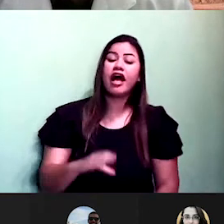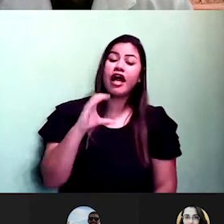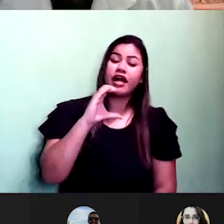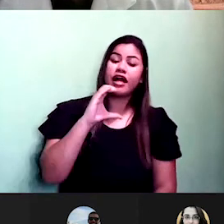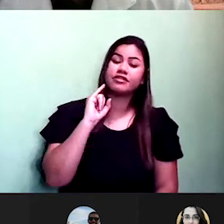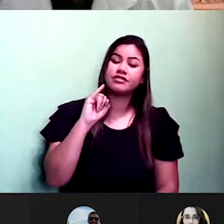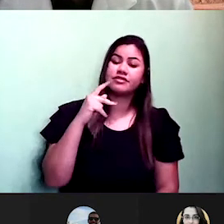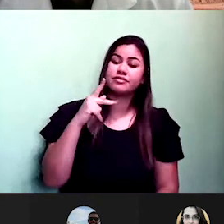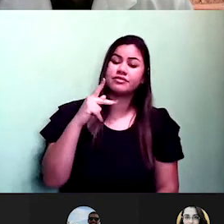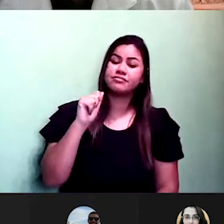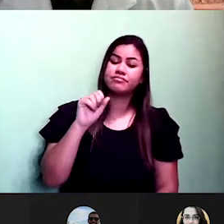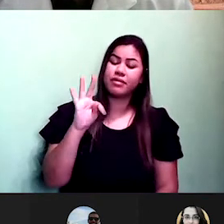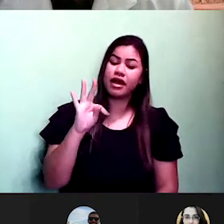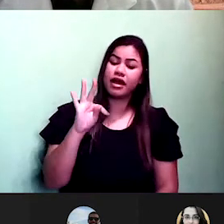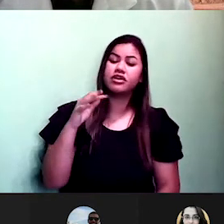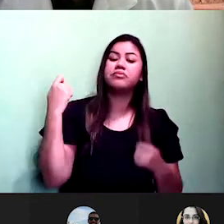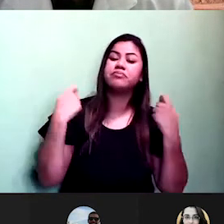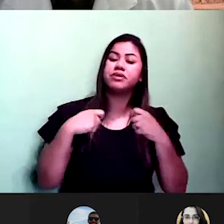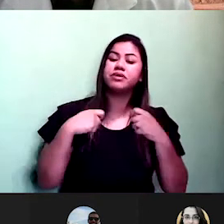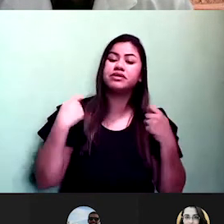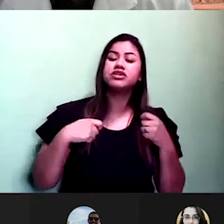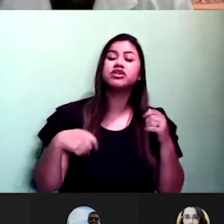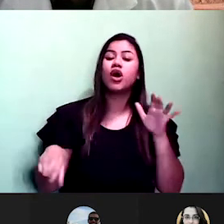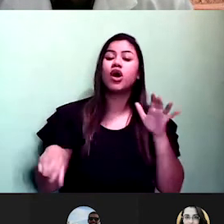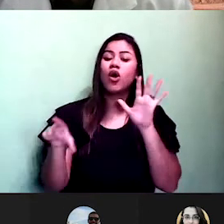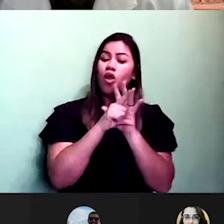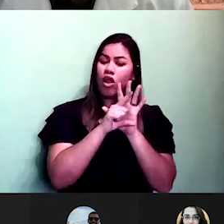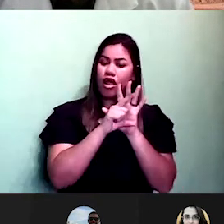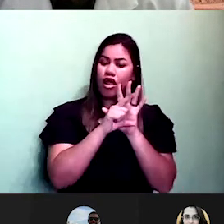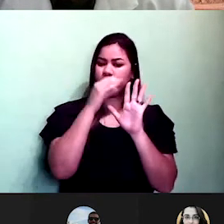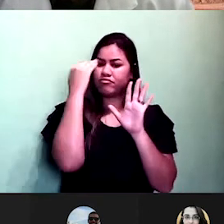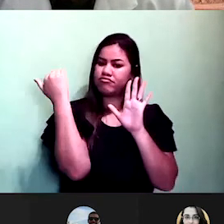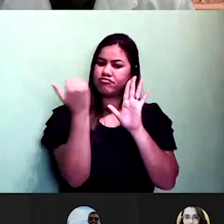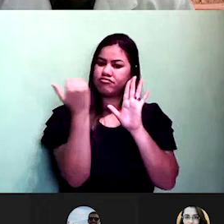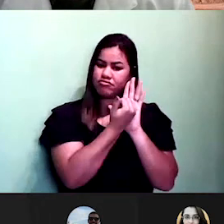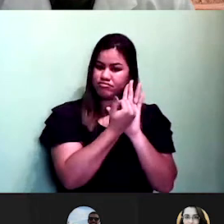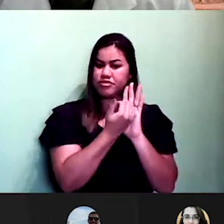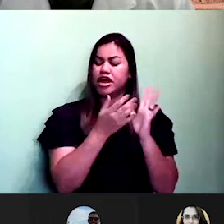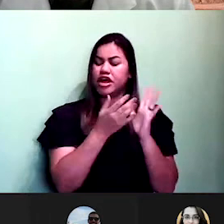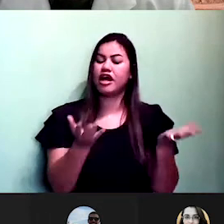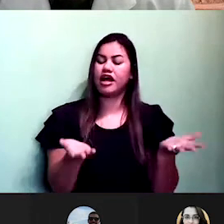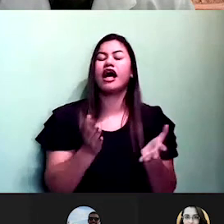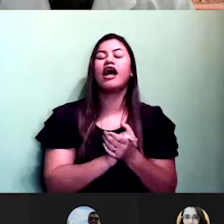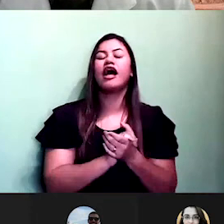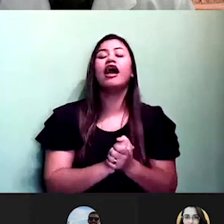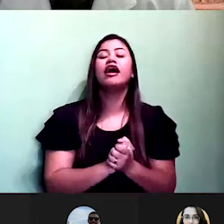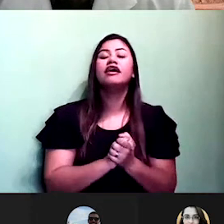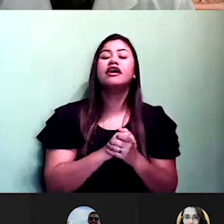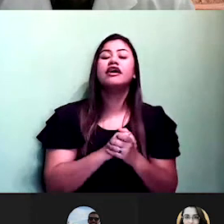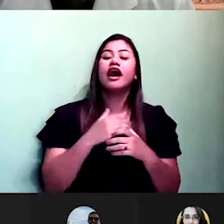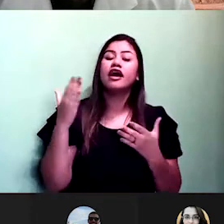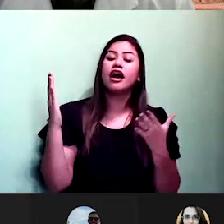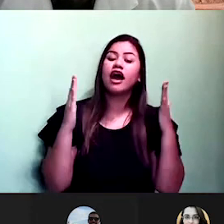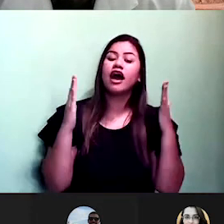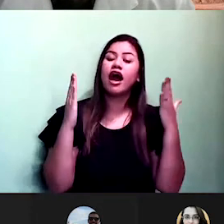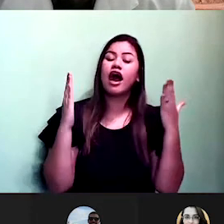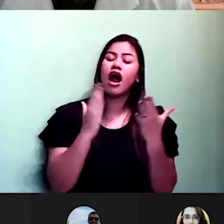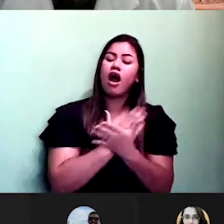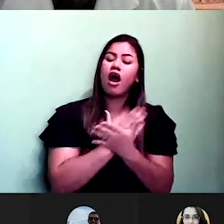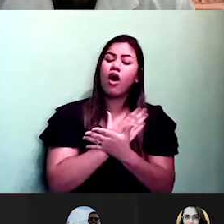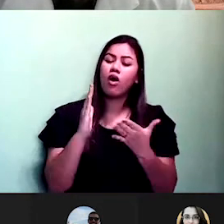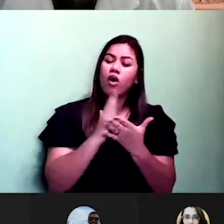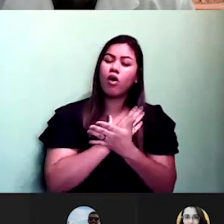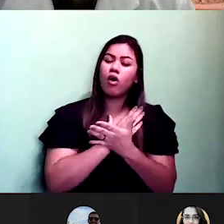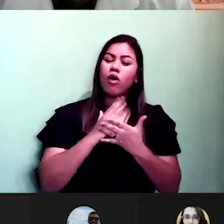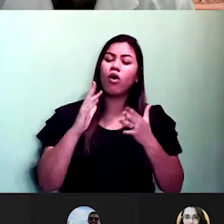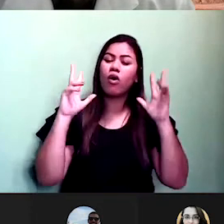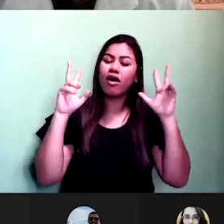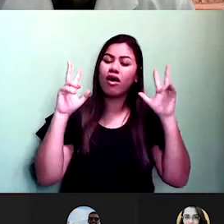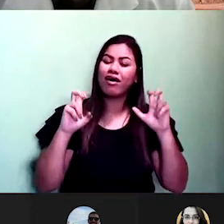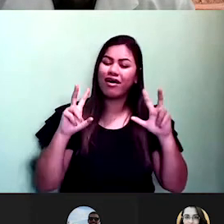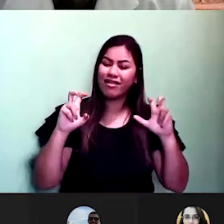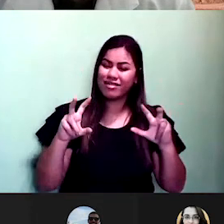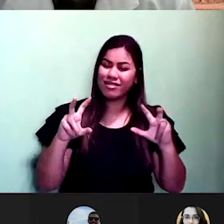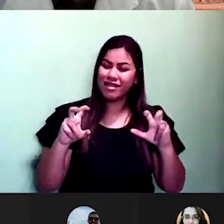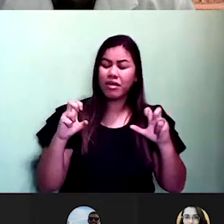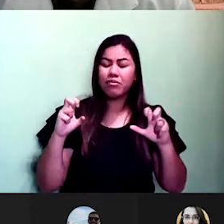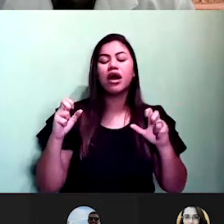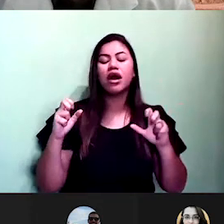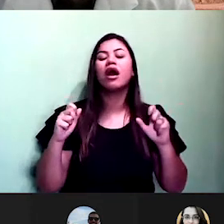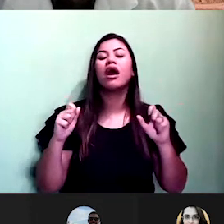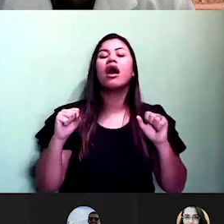assuntos eles são obrigatórios de serem abrangidos, né, durante a